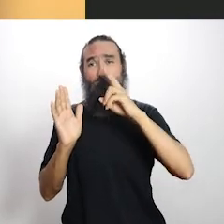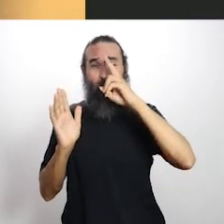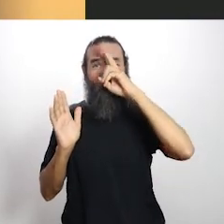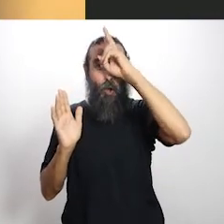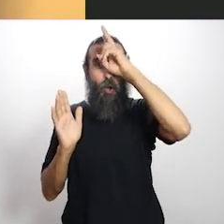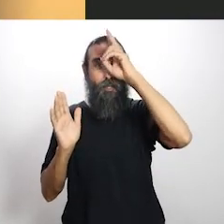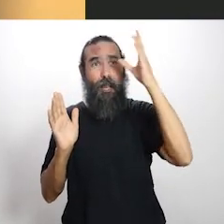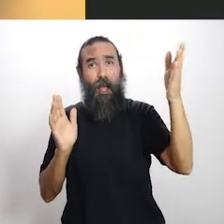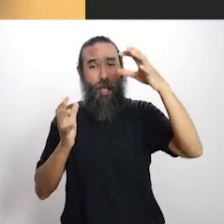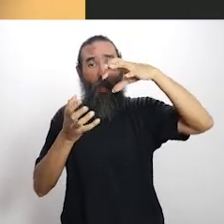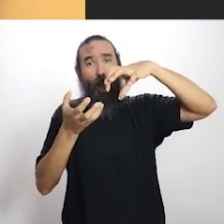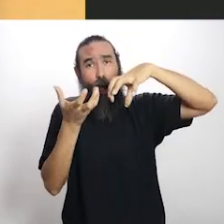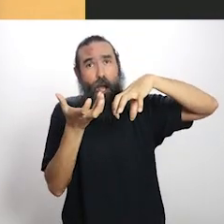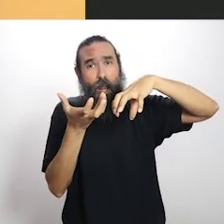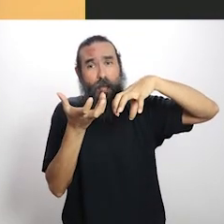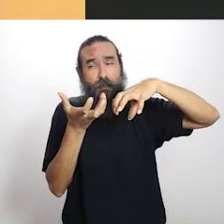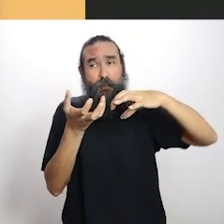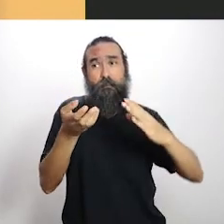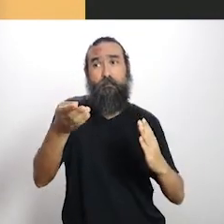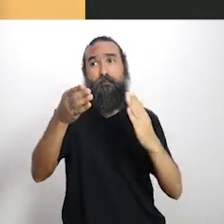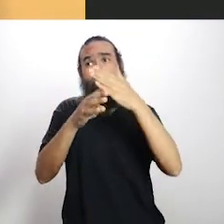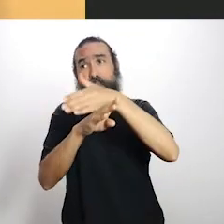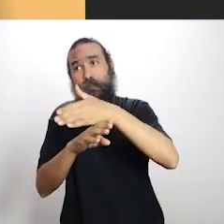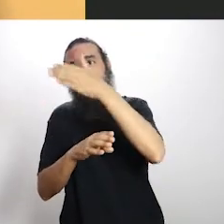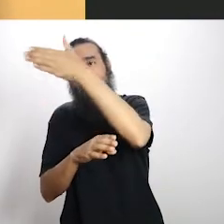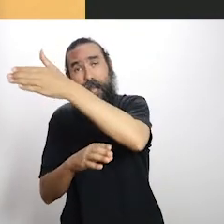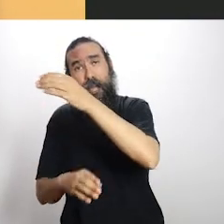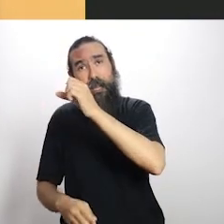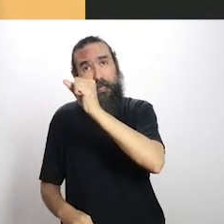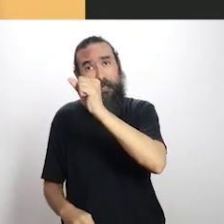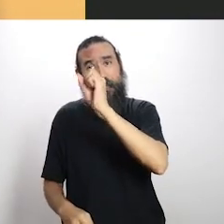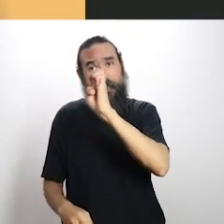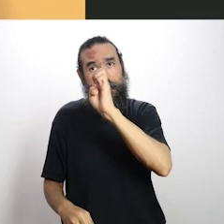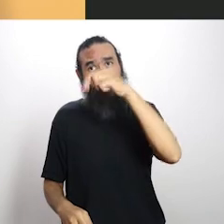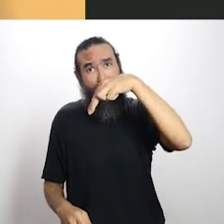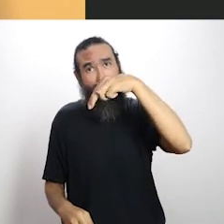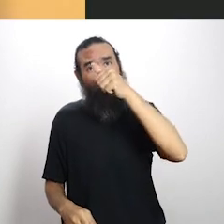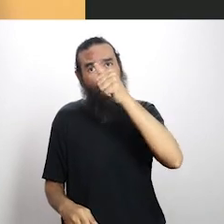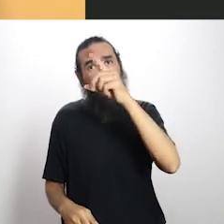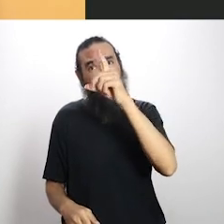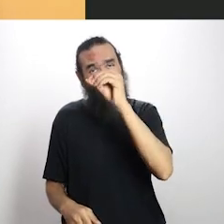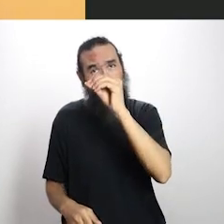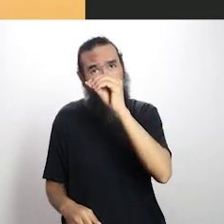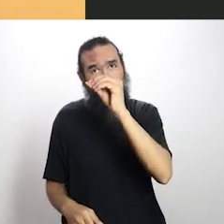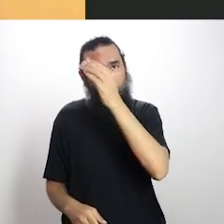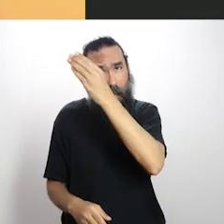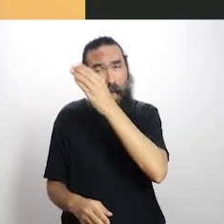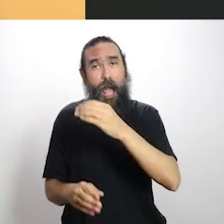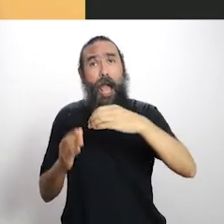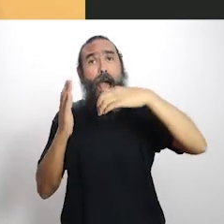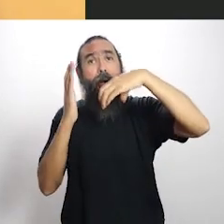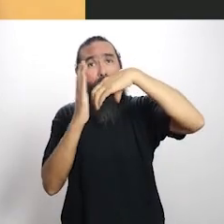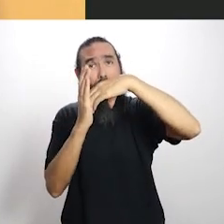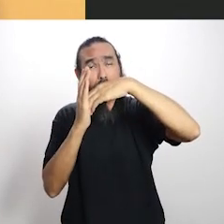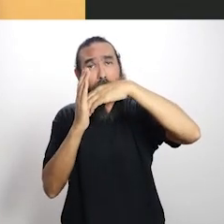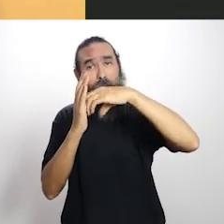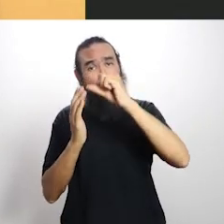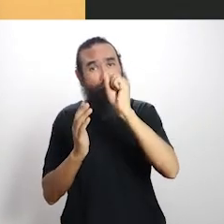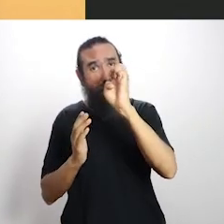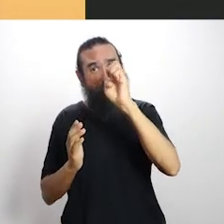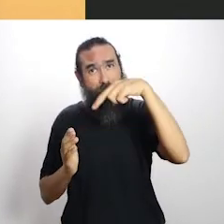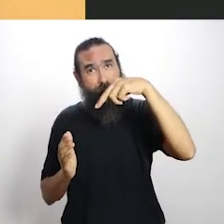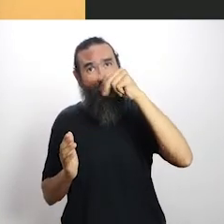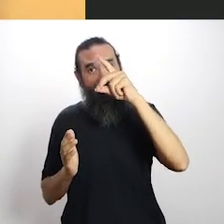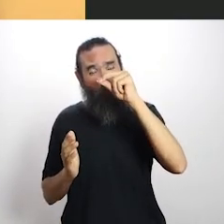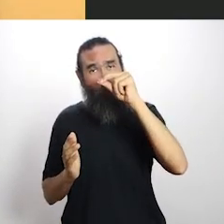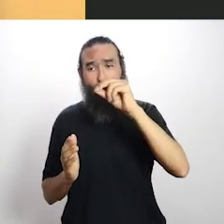unanimidade no Senado o relator o Jacques Wagner o senador Jacques Wagner ele